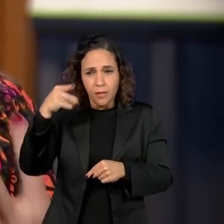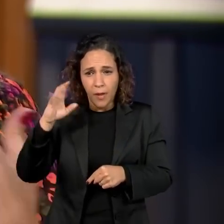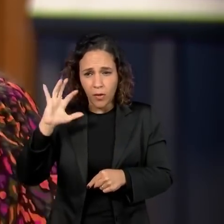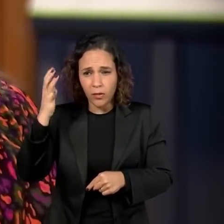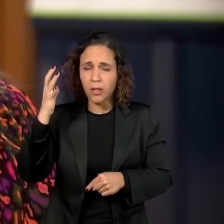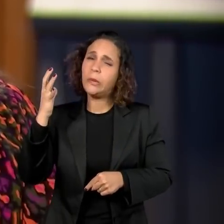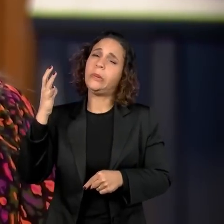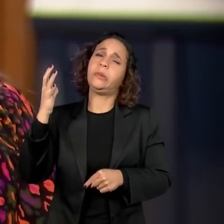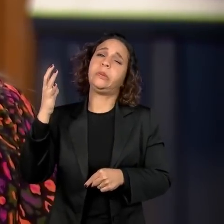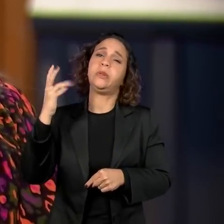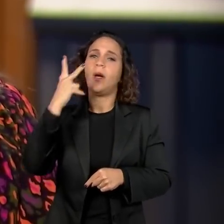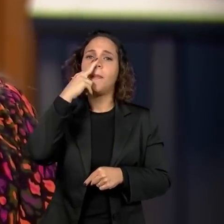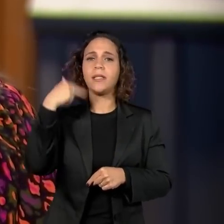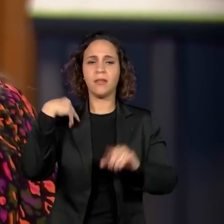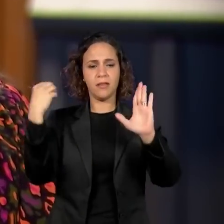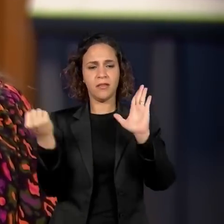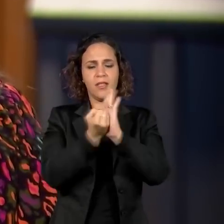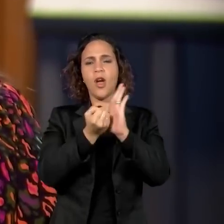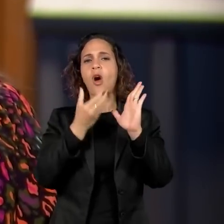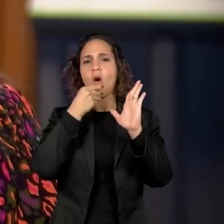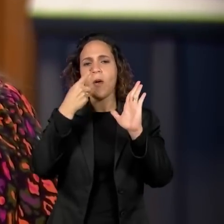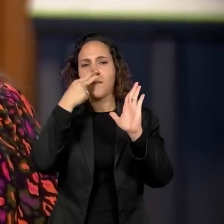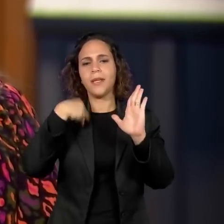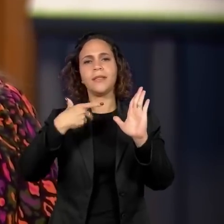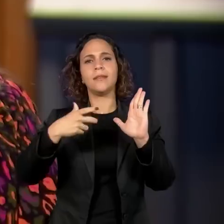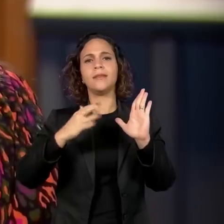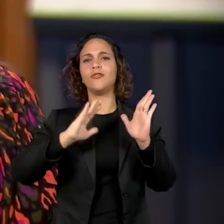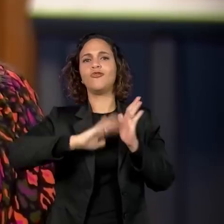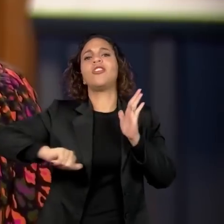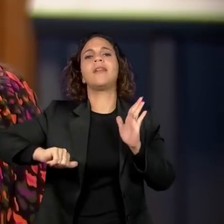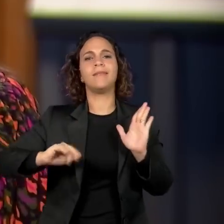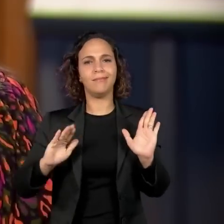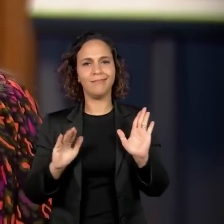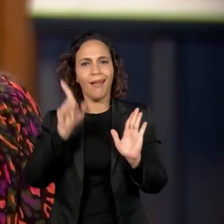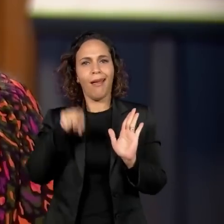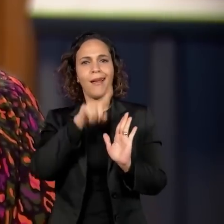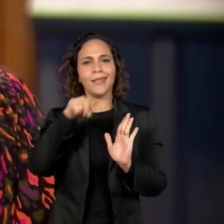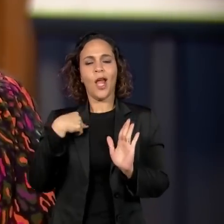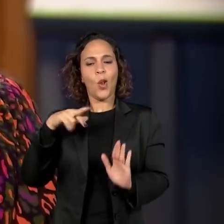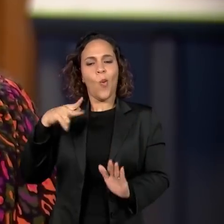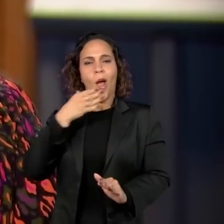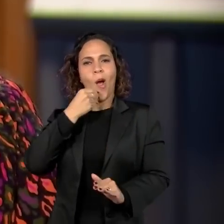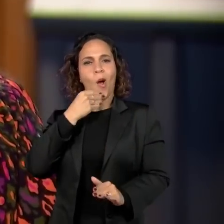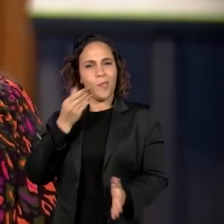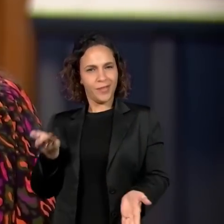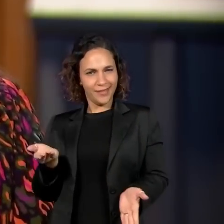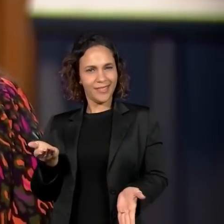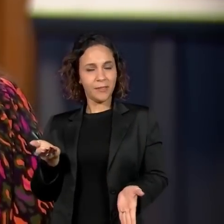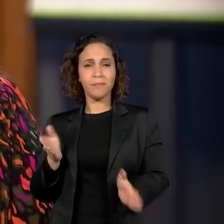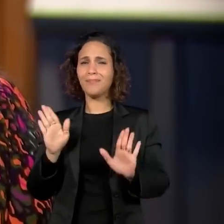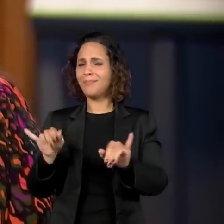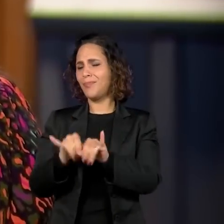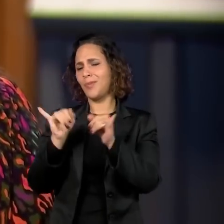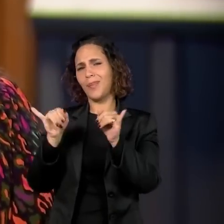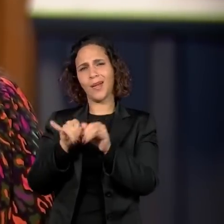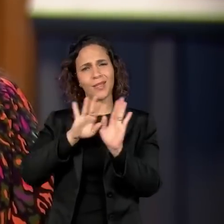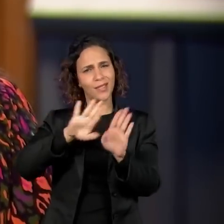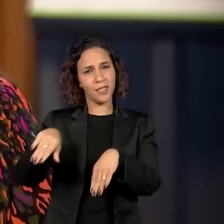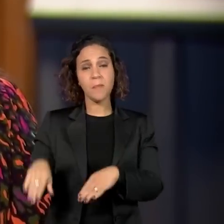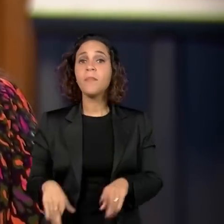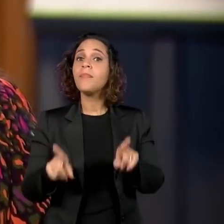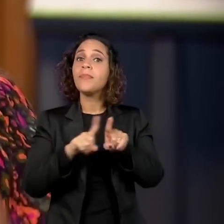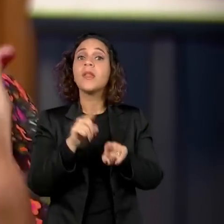experiência, a minha carteirinha de homem vai ser confiscada, né? O que é uma bobagem. E no caso das mulheres,